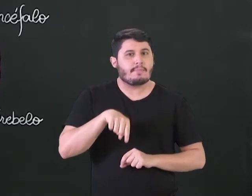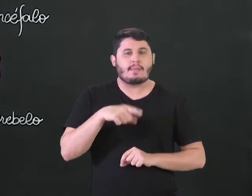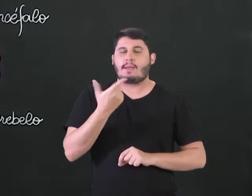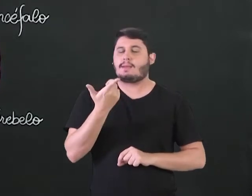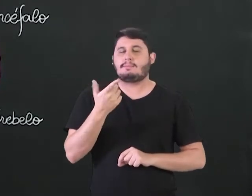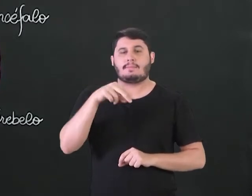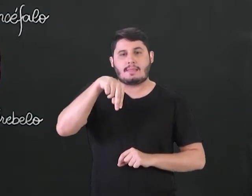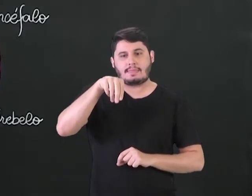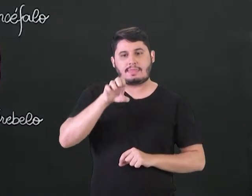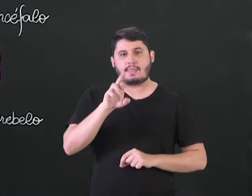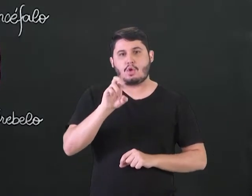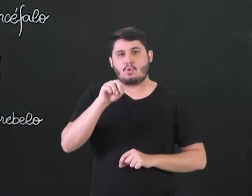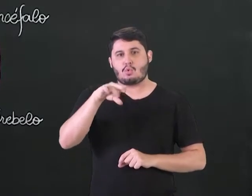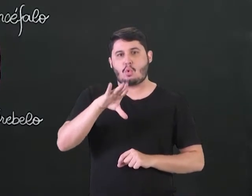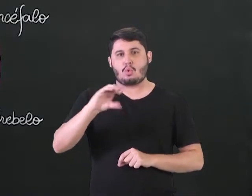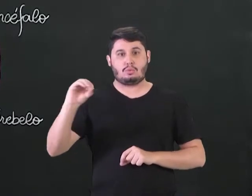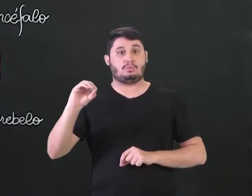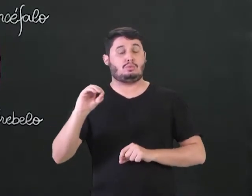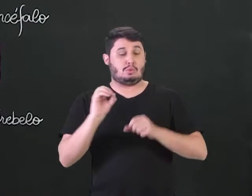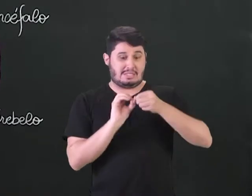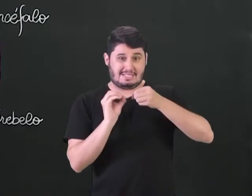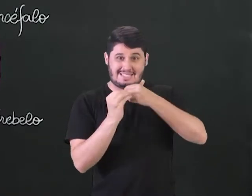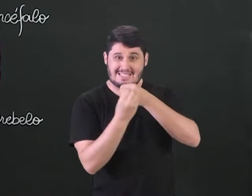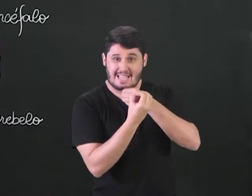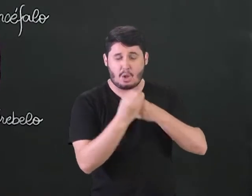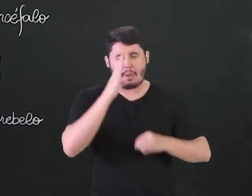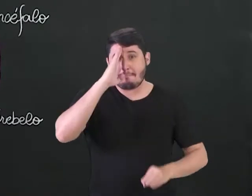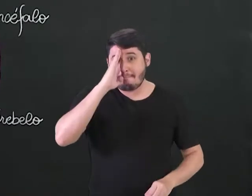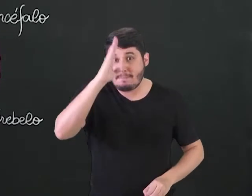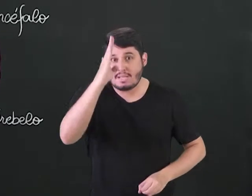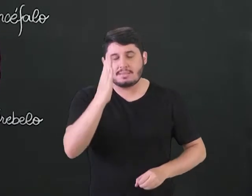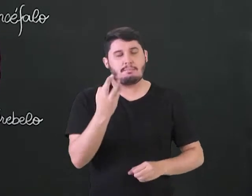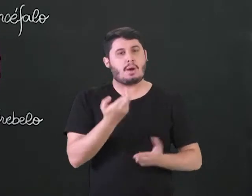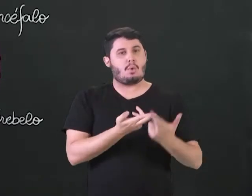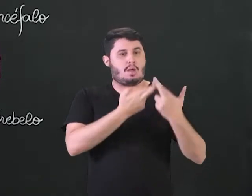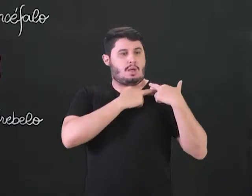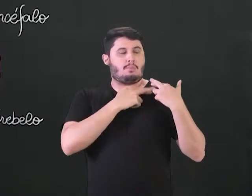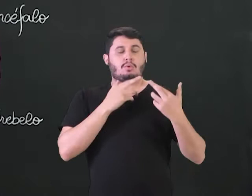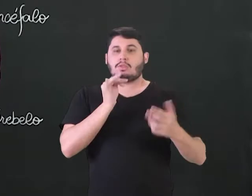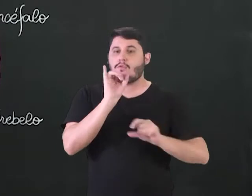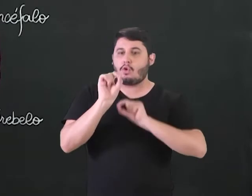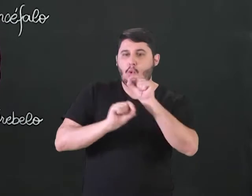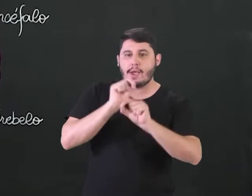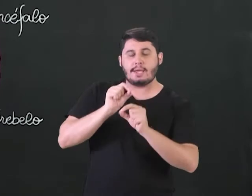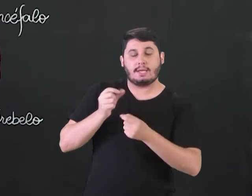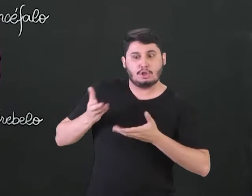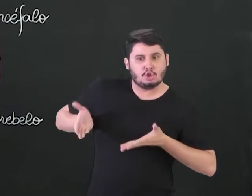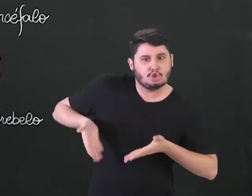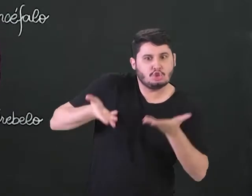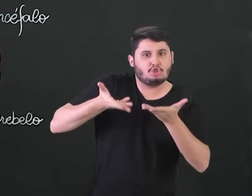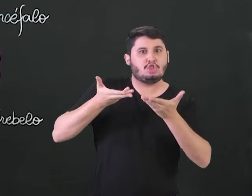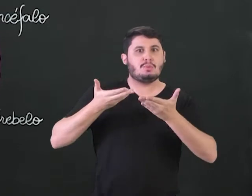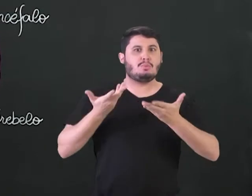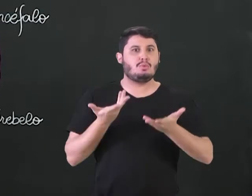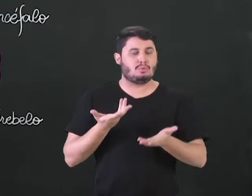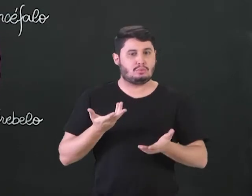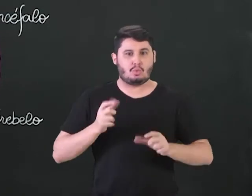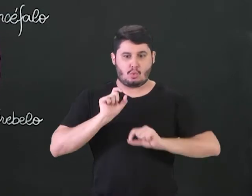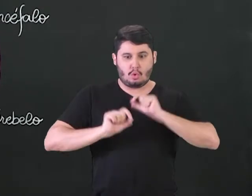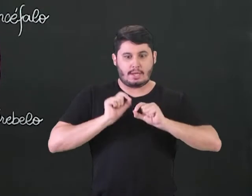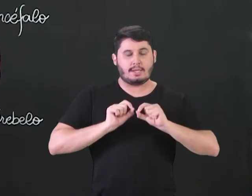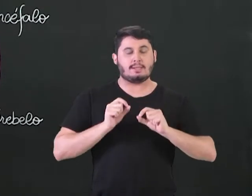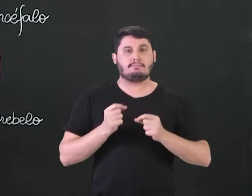sistema nervoso, responsável pela transmissão do impulso nervoso. Assim, impulso nervoso? O que é isso?